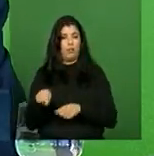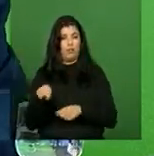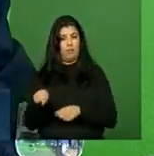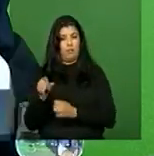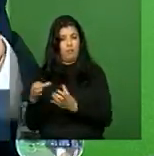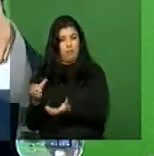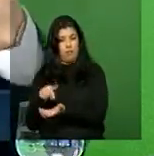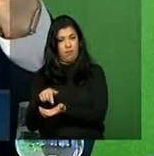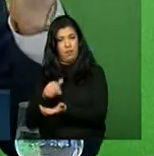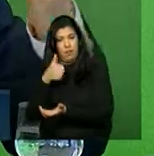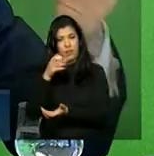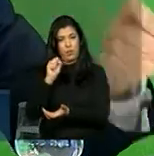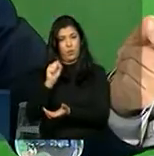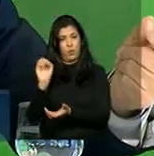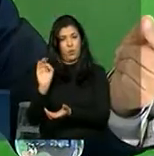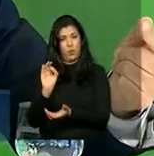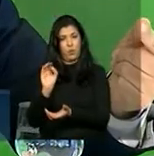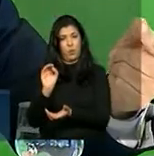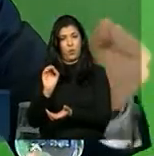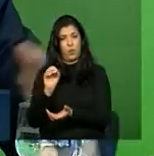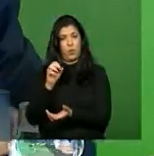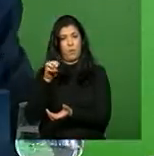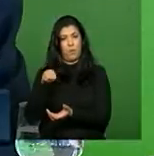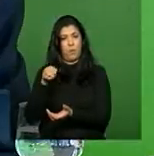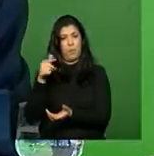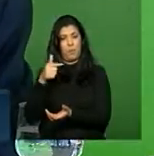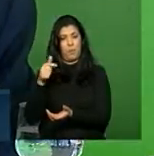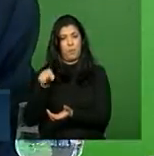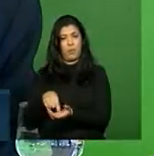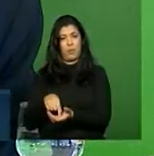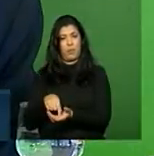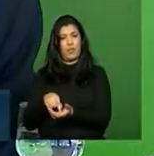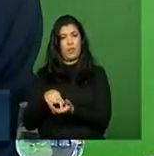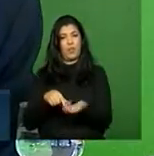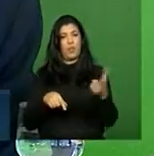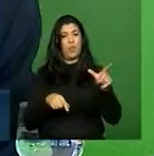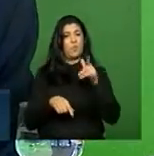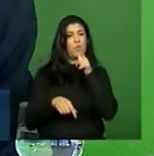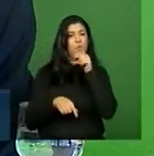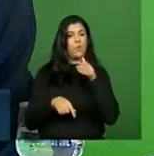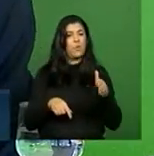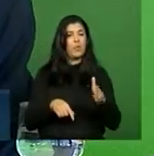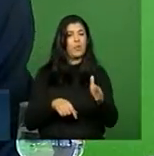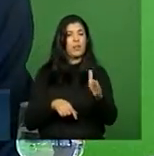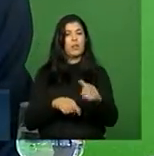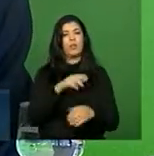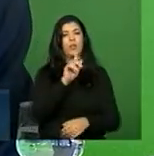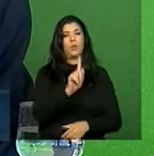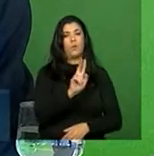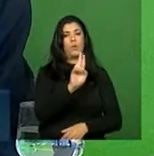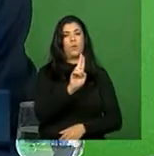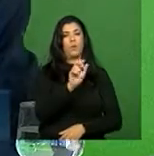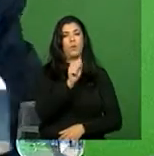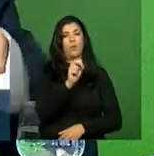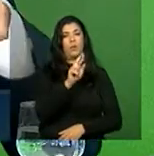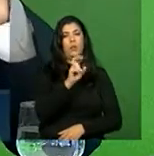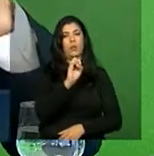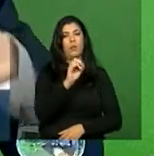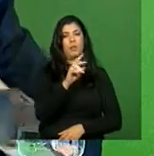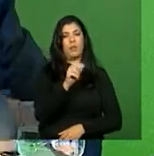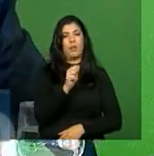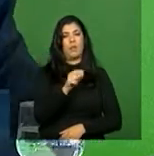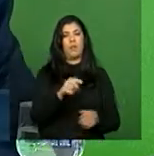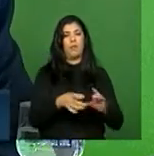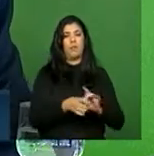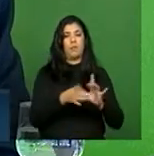segundo agora o Guarapiranga vai entrar com mais um metro cúbico segundo nós